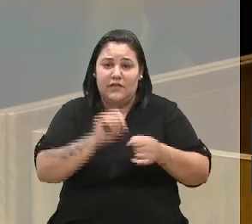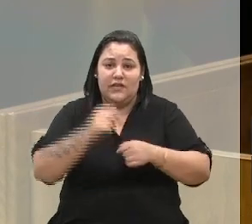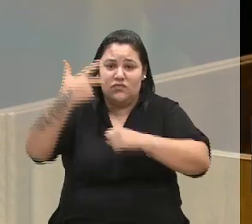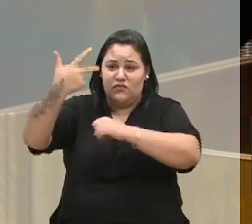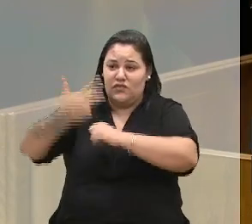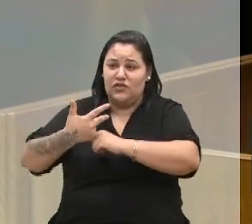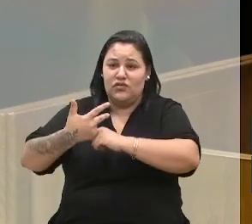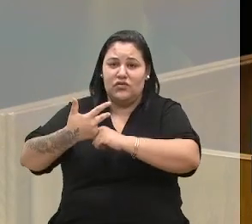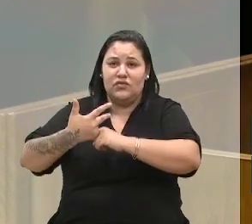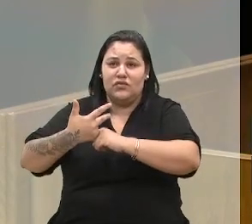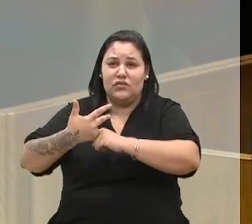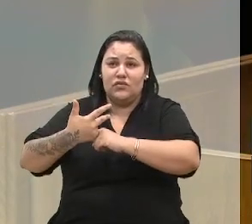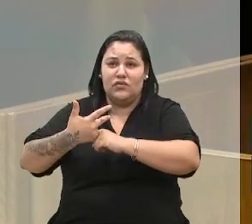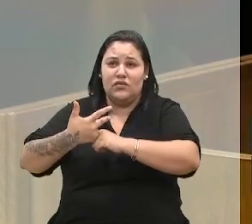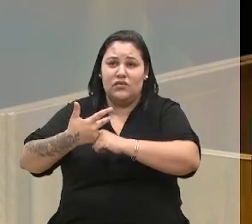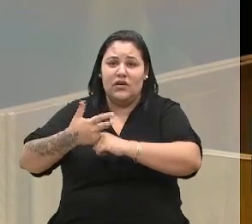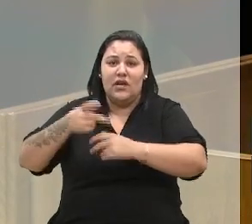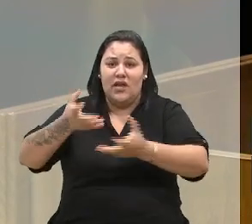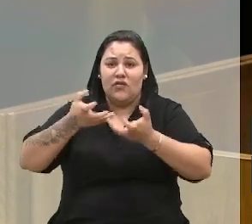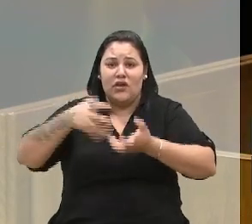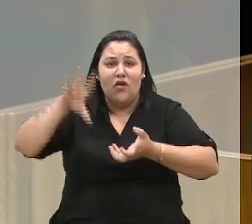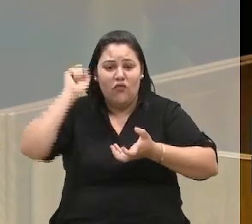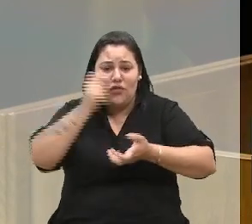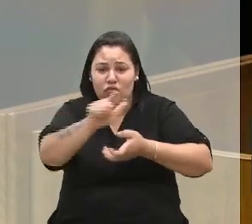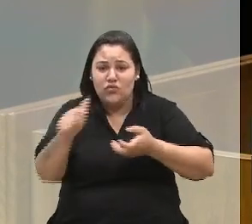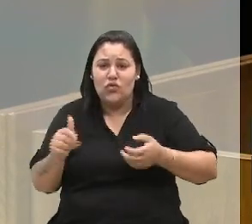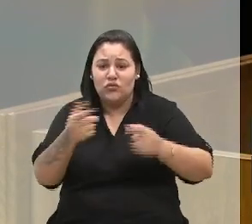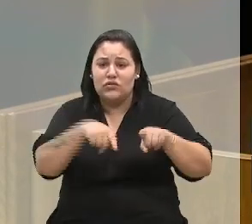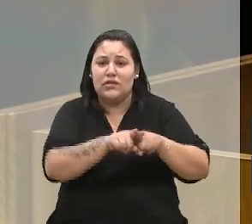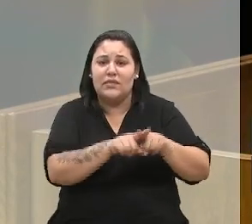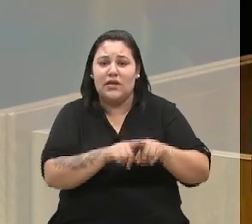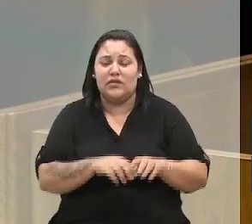gostaria de ouvi-los os outros também.